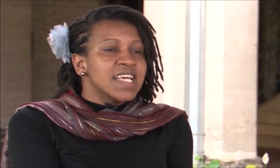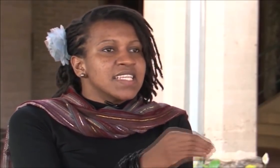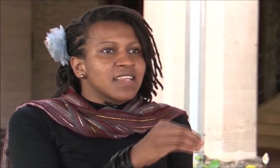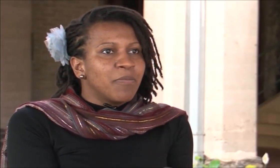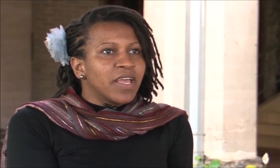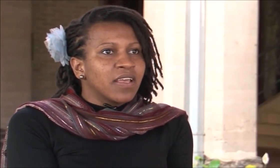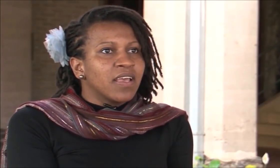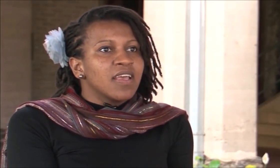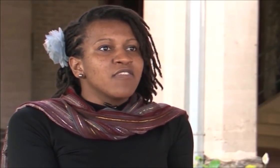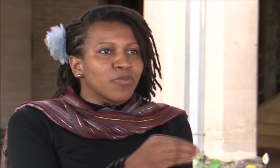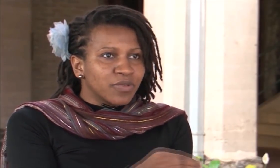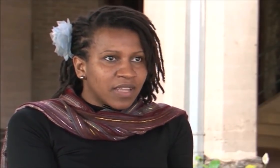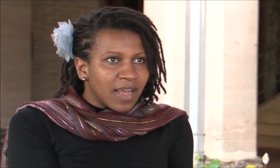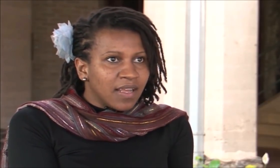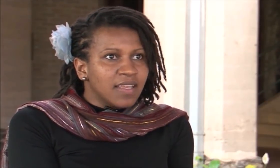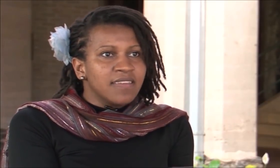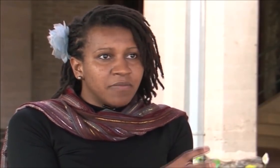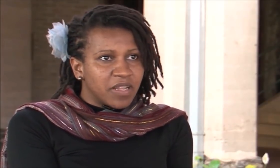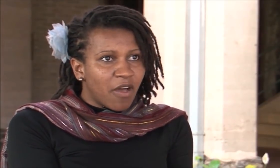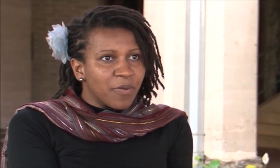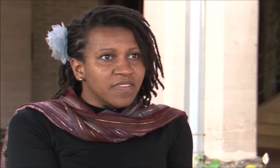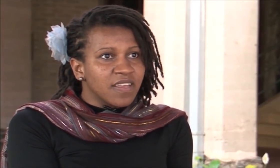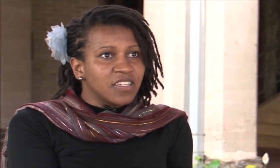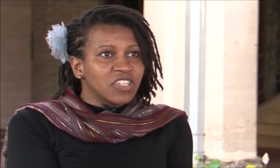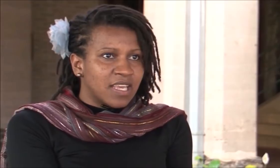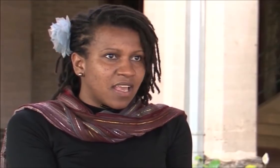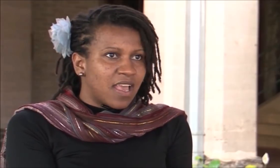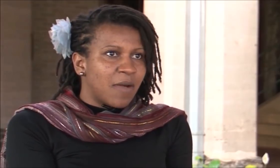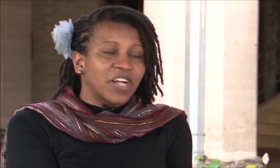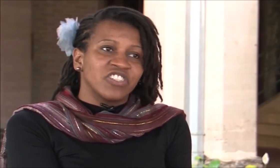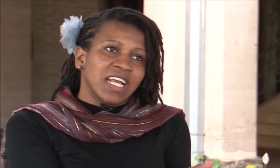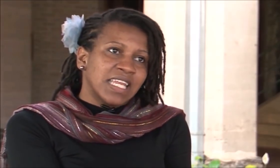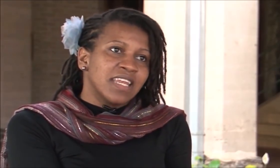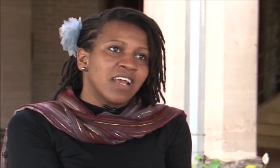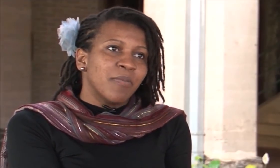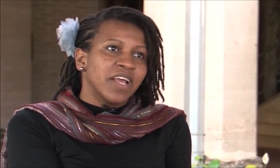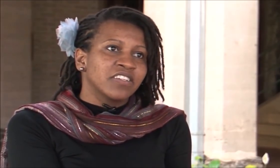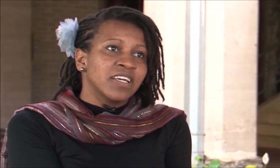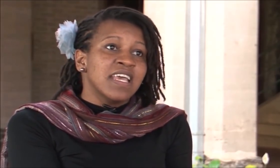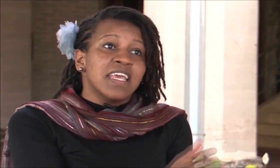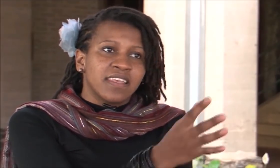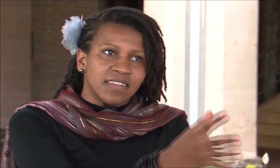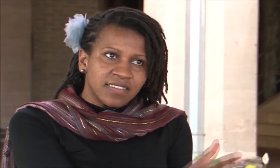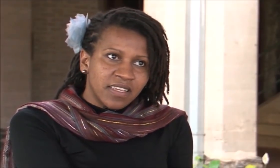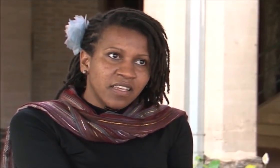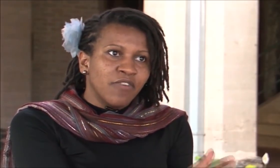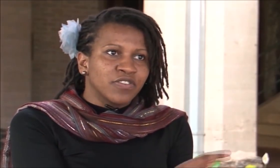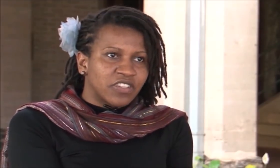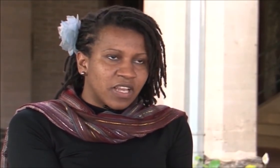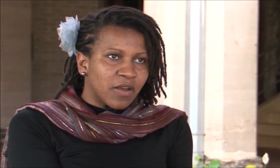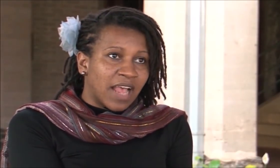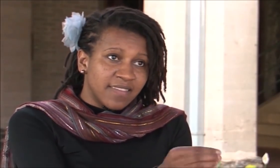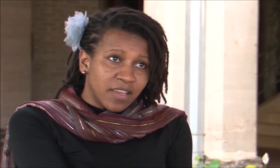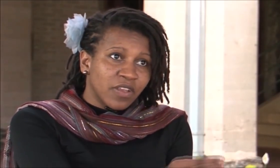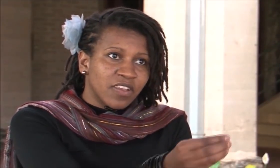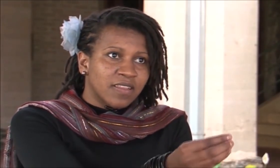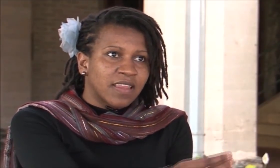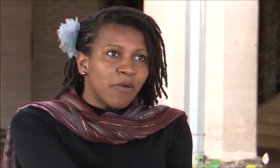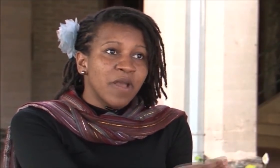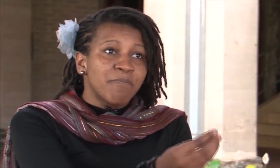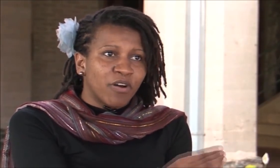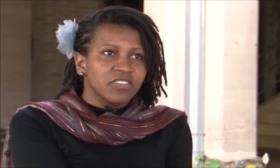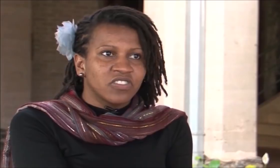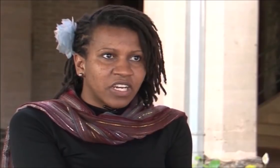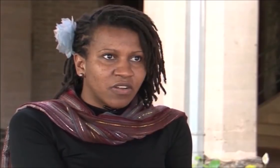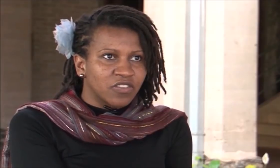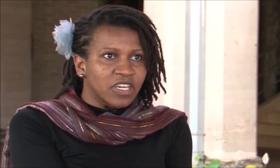gente saber escutar, examinar o paciente, que é a parte da clínica médica, e que assim eu tenho que